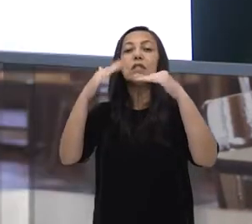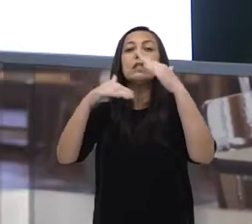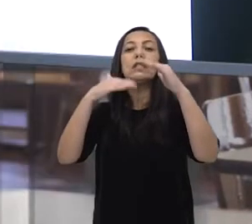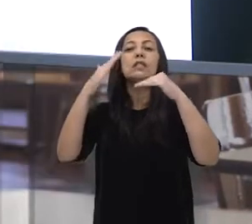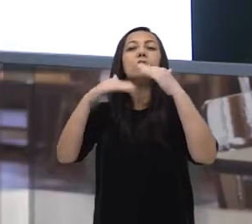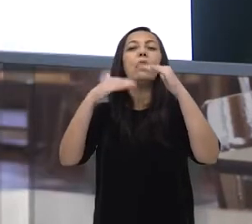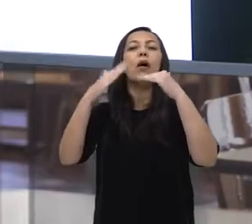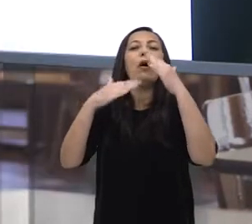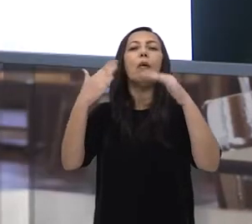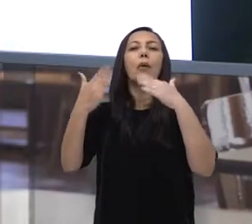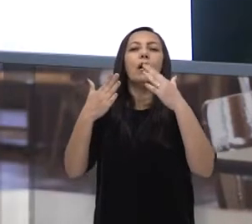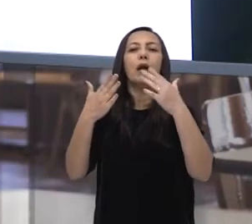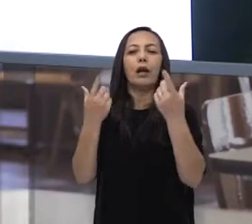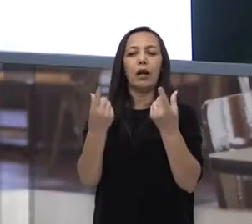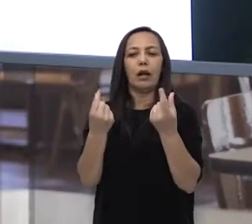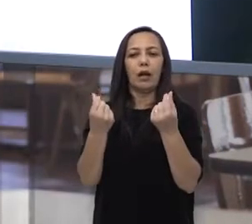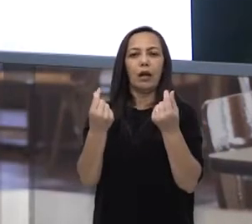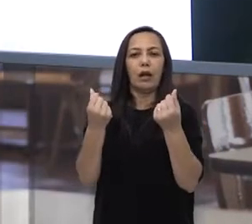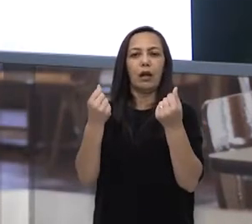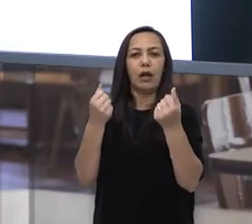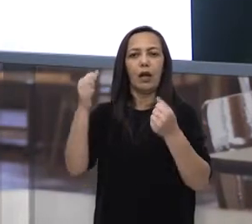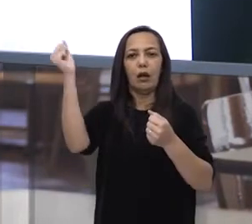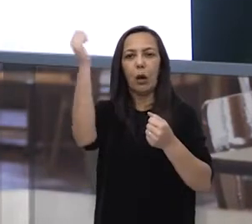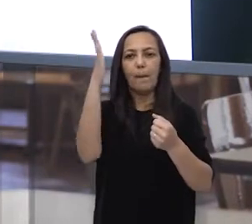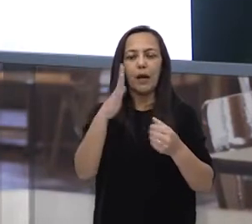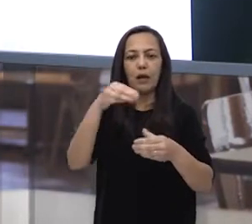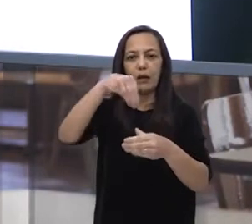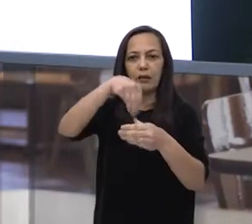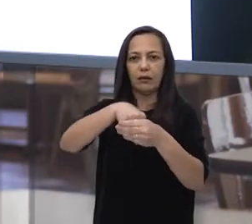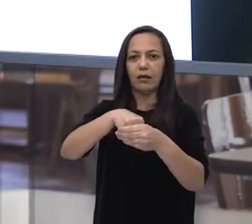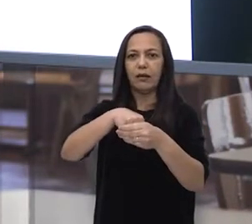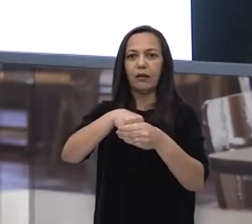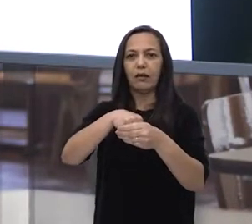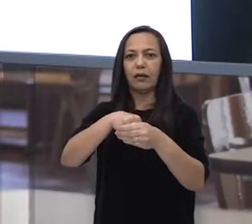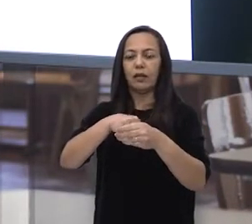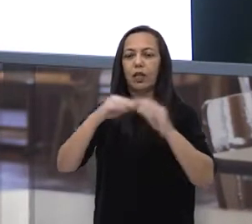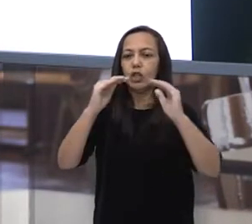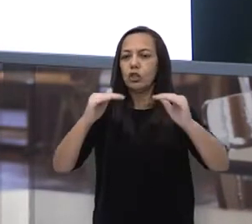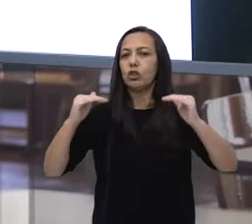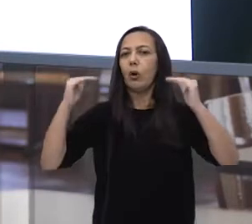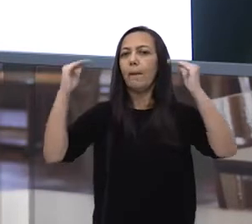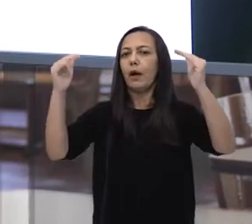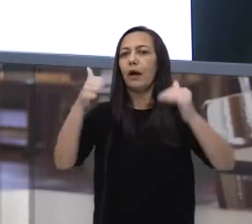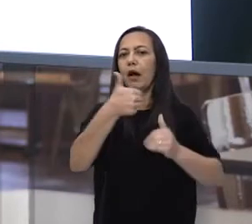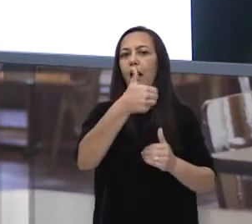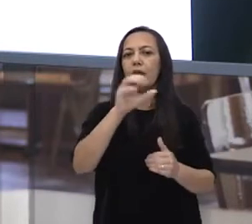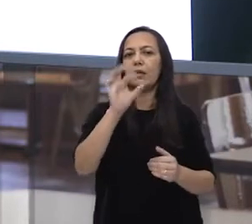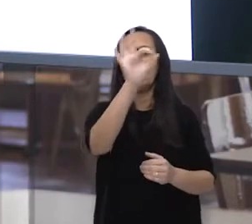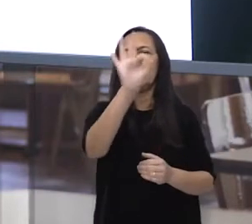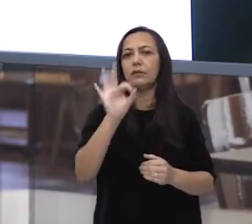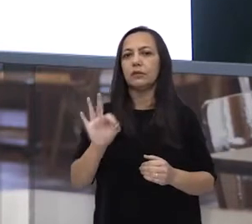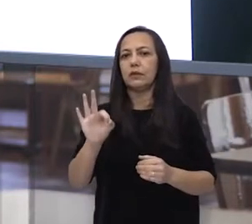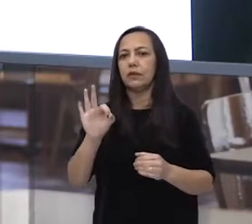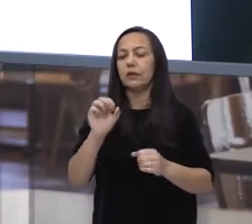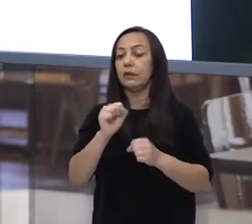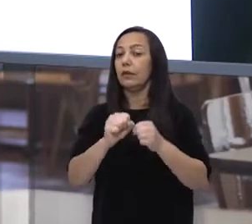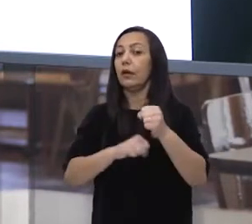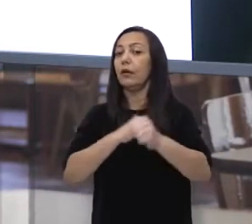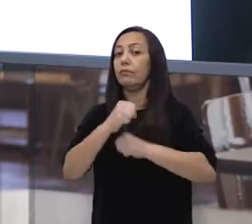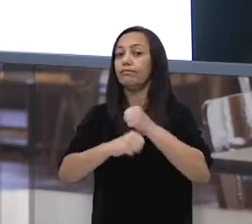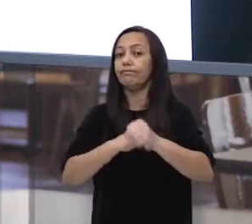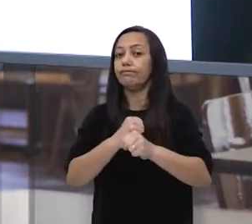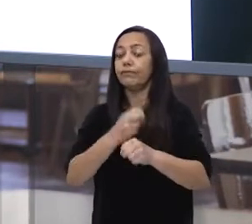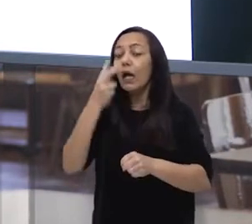né, da produção brasileira, da indústria brasileira, era superior a 10% ao ano. Mas vale